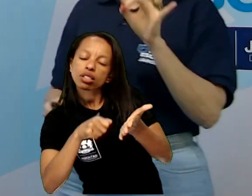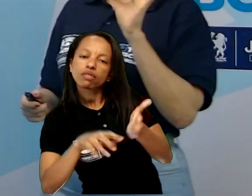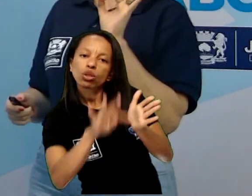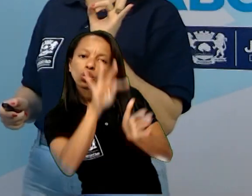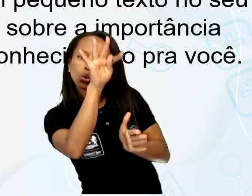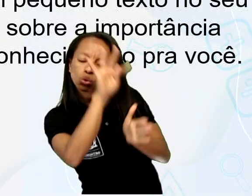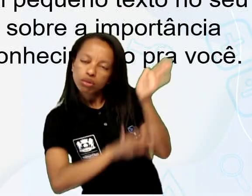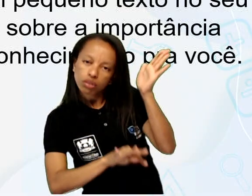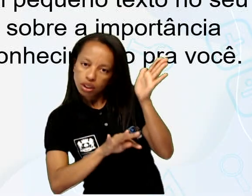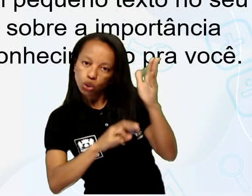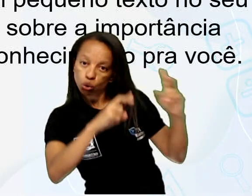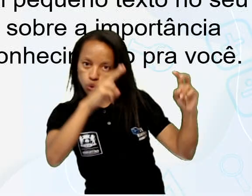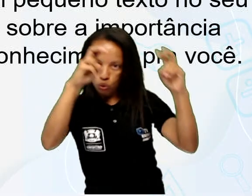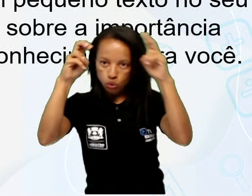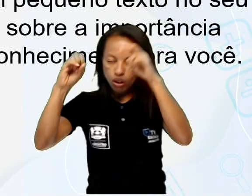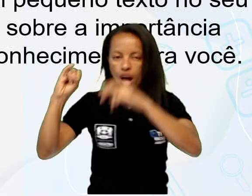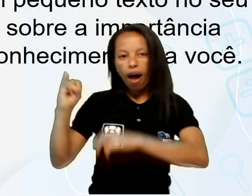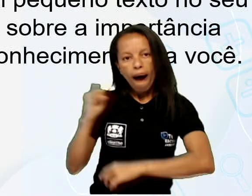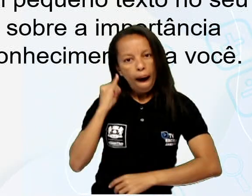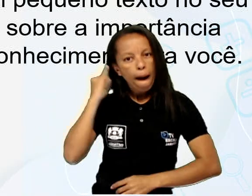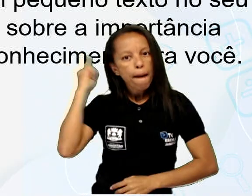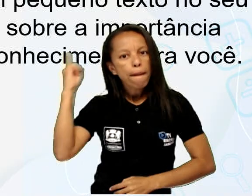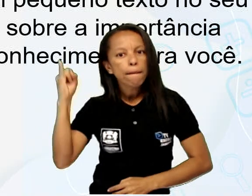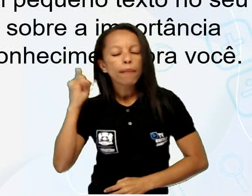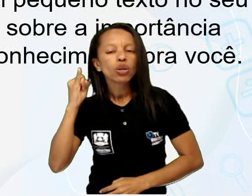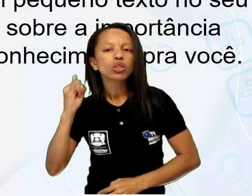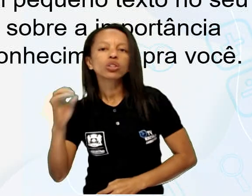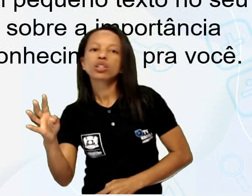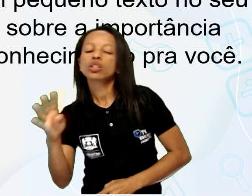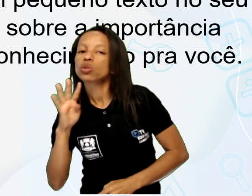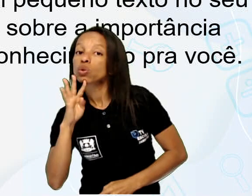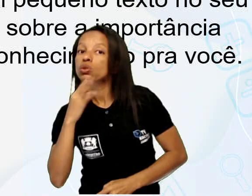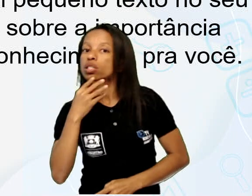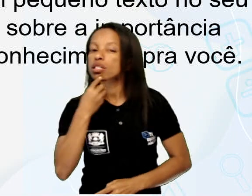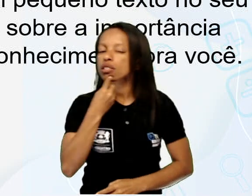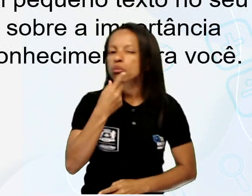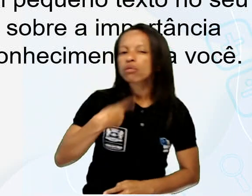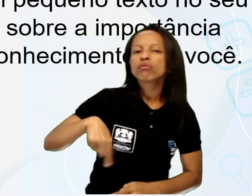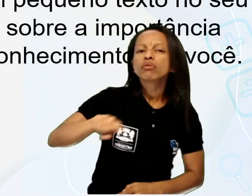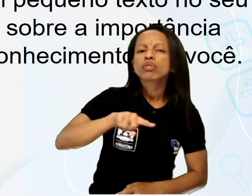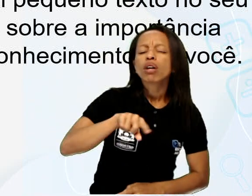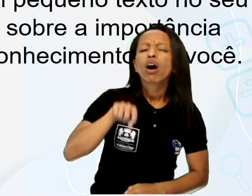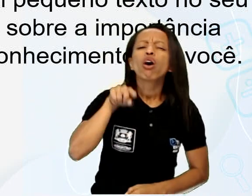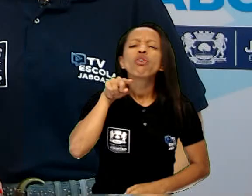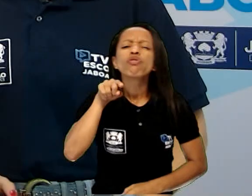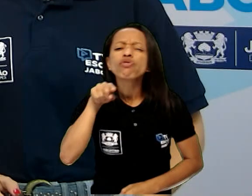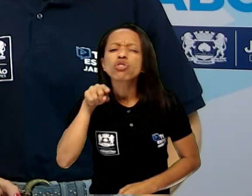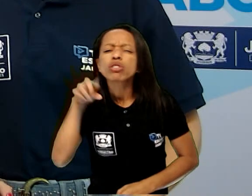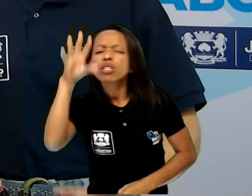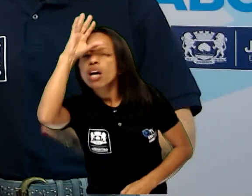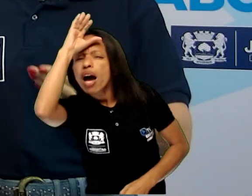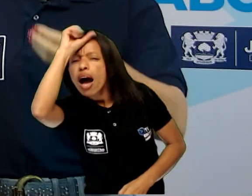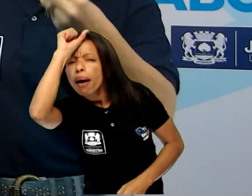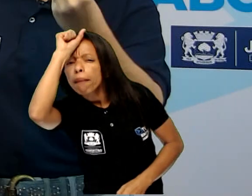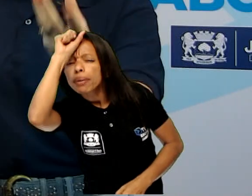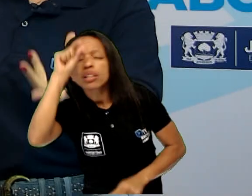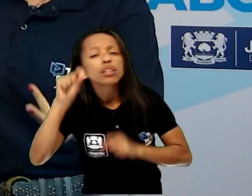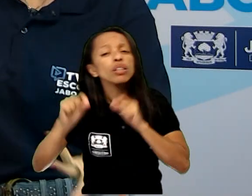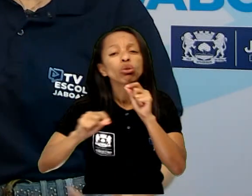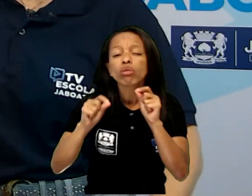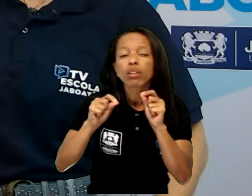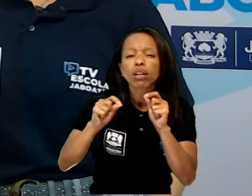sobre a importância desse conhecimento para você. O que foi que você tirou, né? E que você